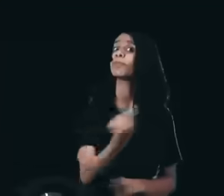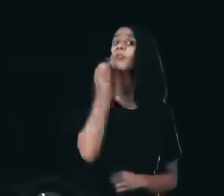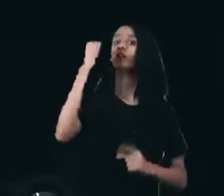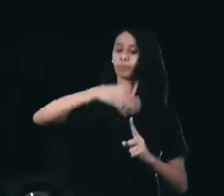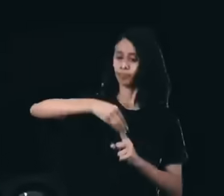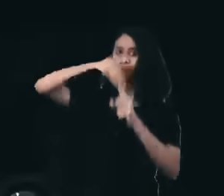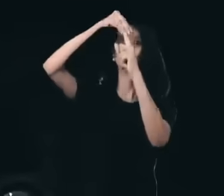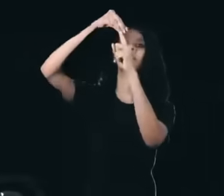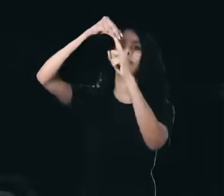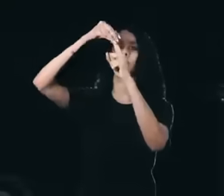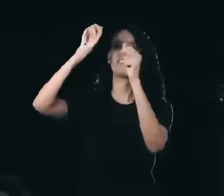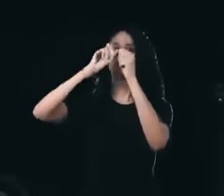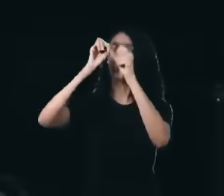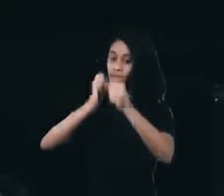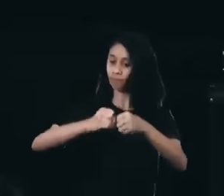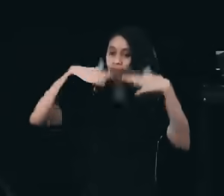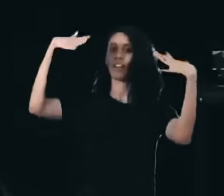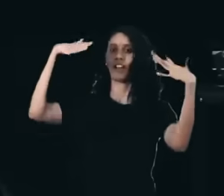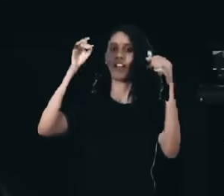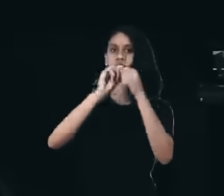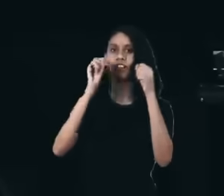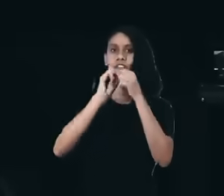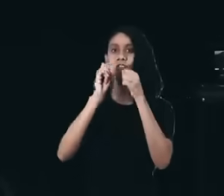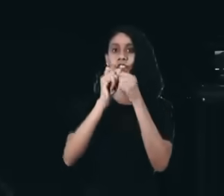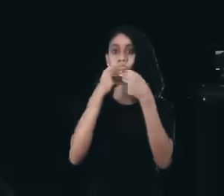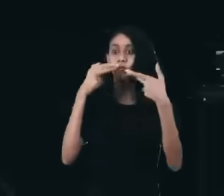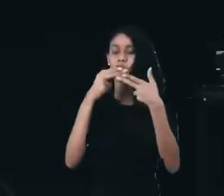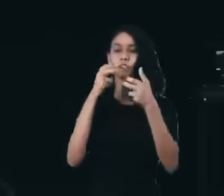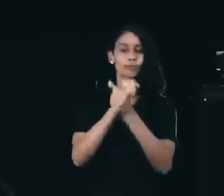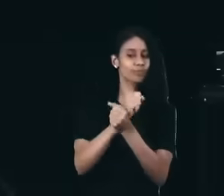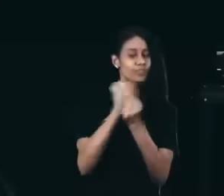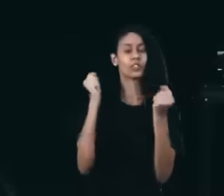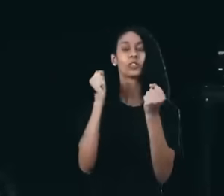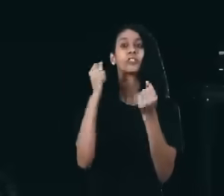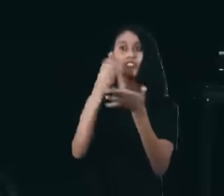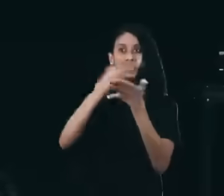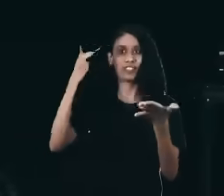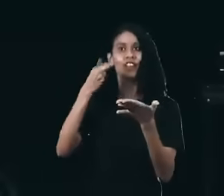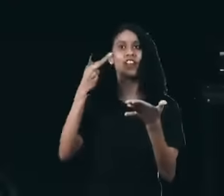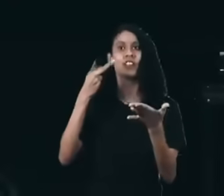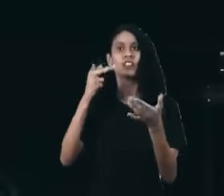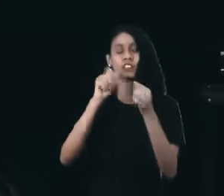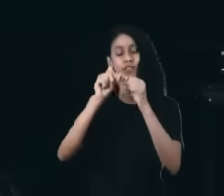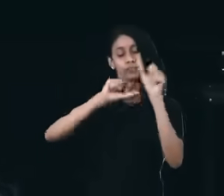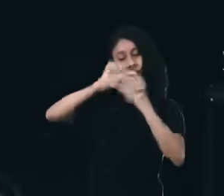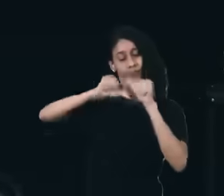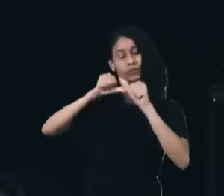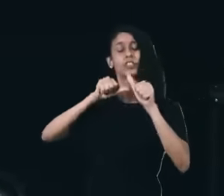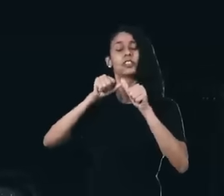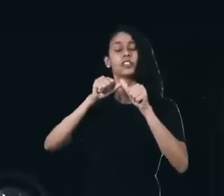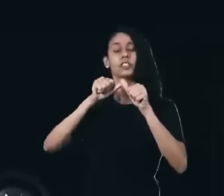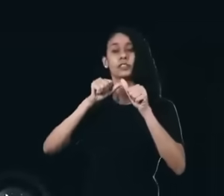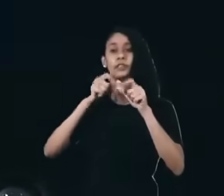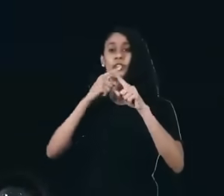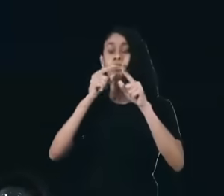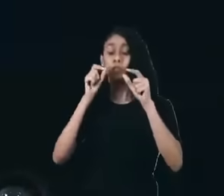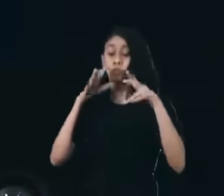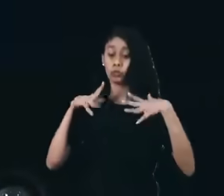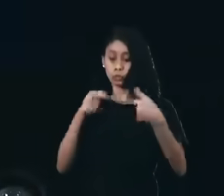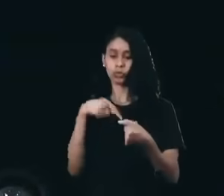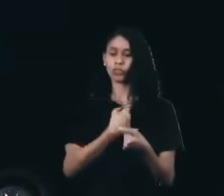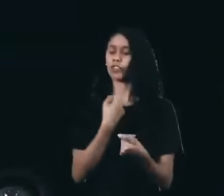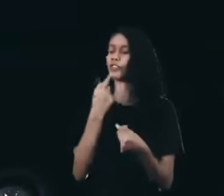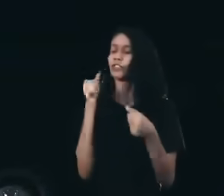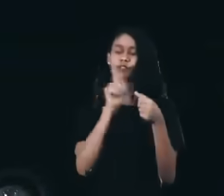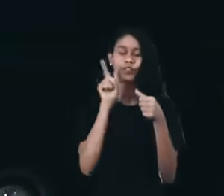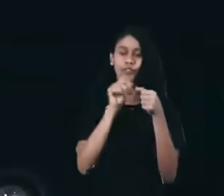fundamental. A oração faz milagres, a oração faz o impossível, a oração cura, a oração transforma, a oração faz o que a gente não pode fazer. Mas